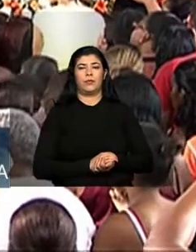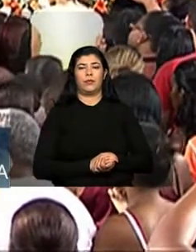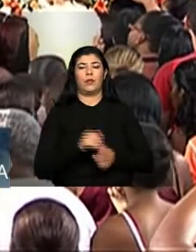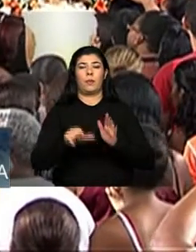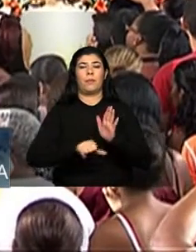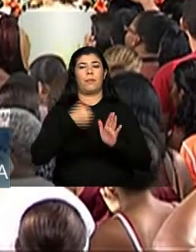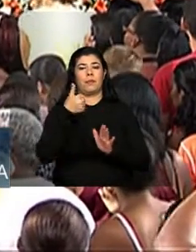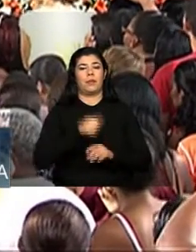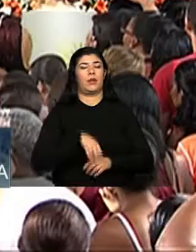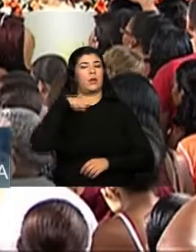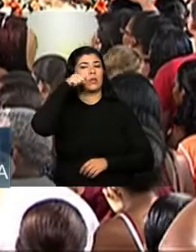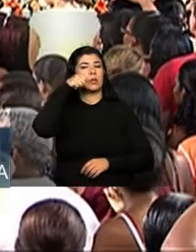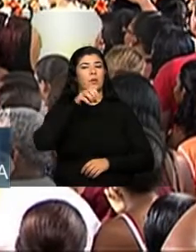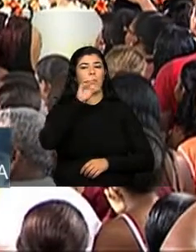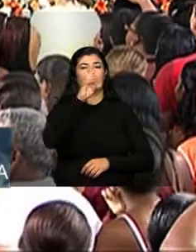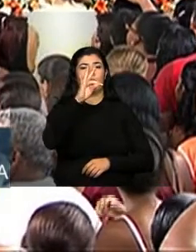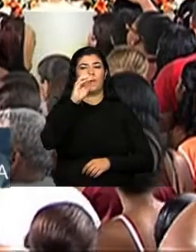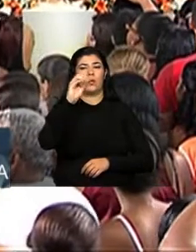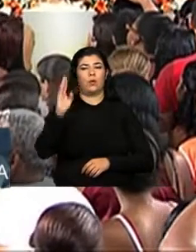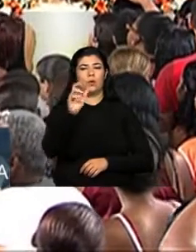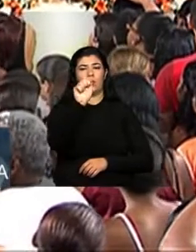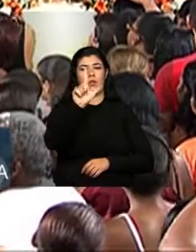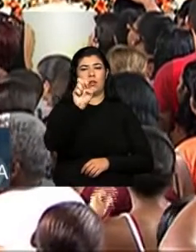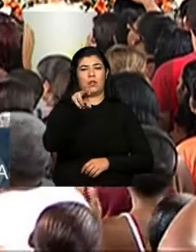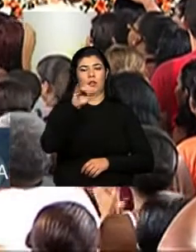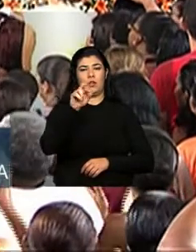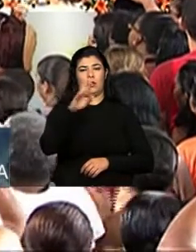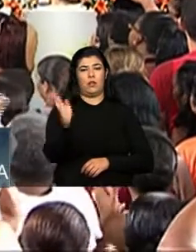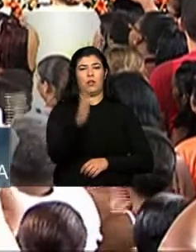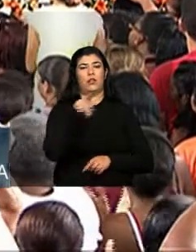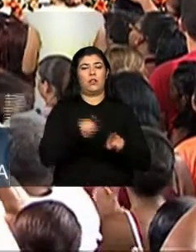Otto Alencar e o senador Walter Pinheiro.